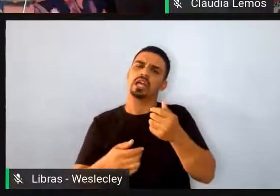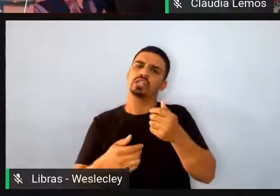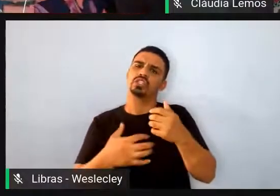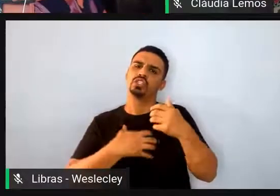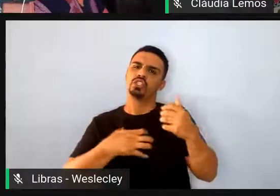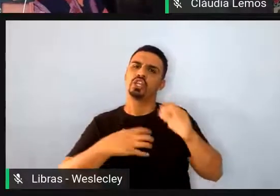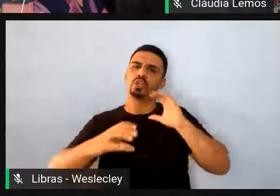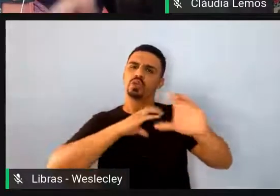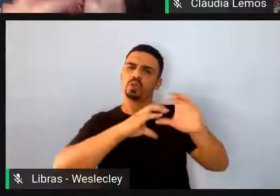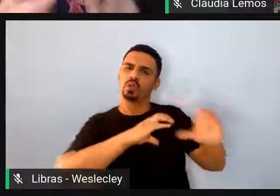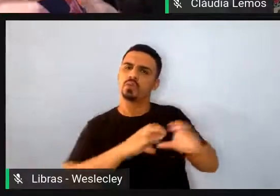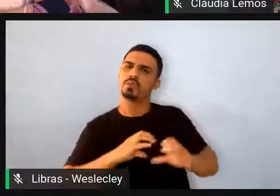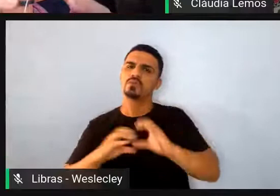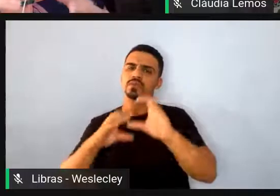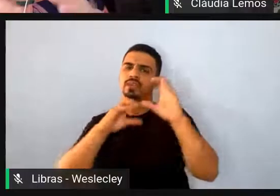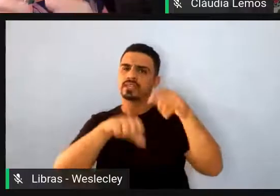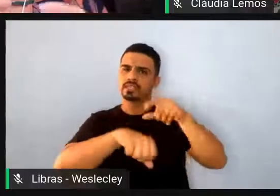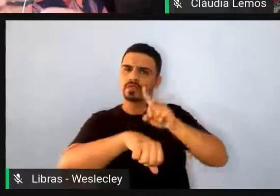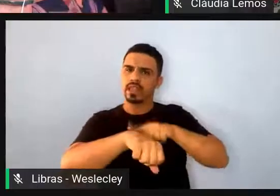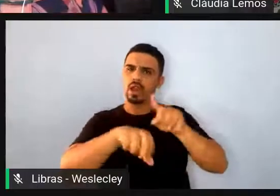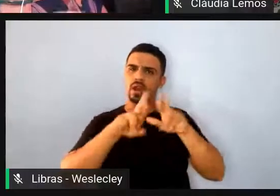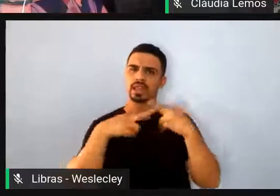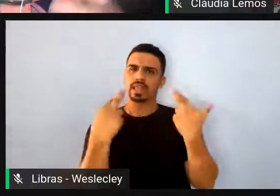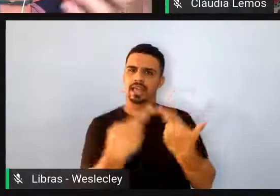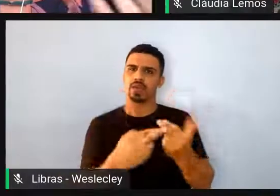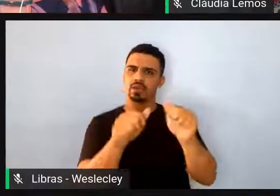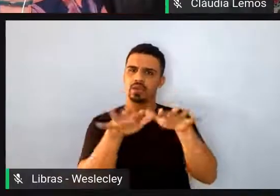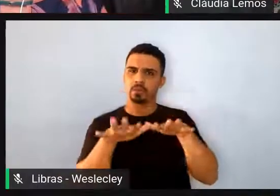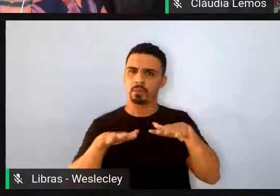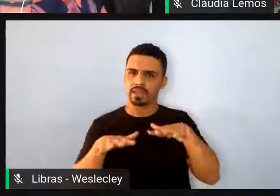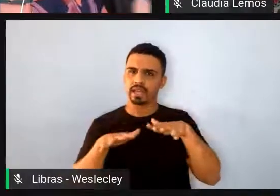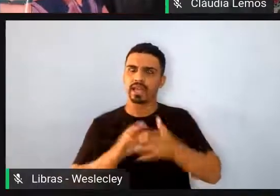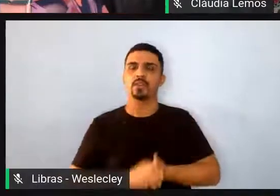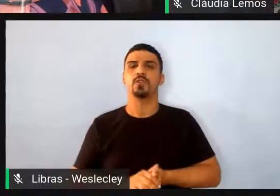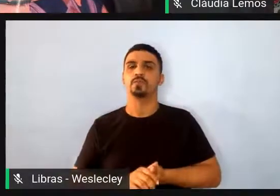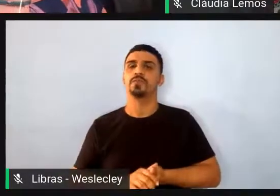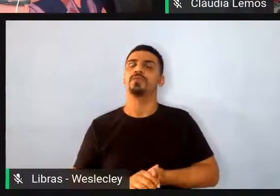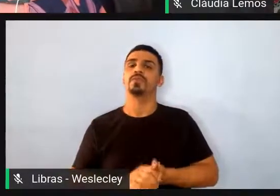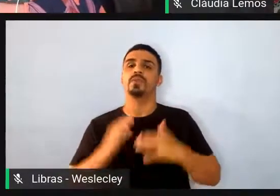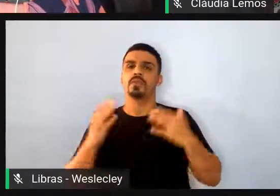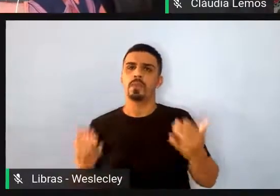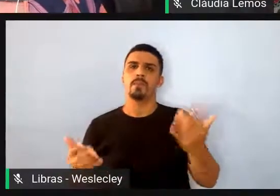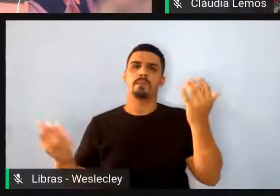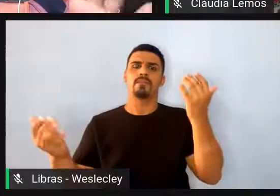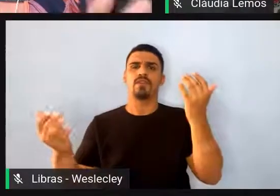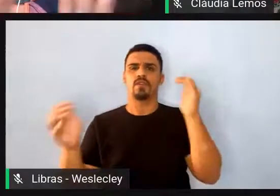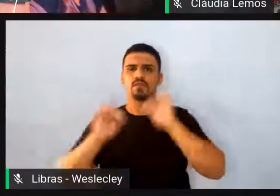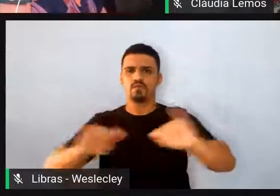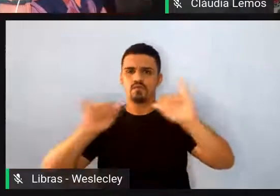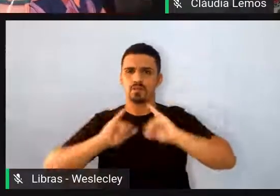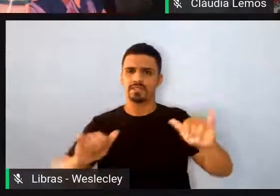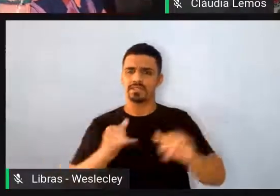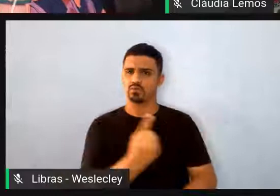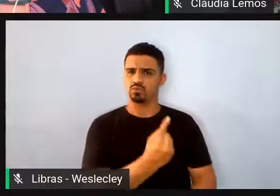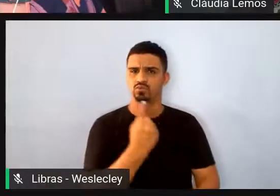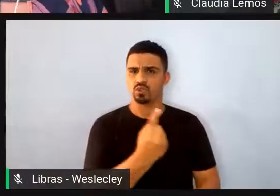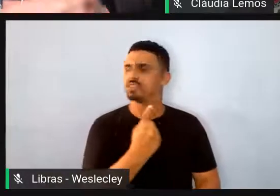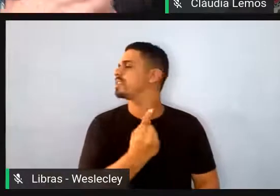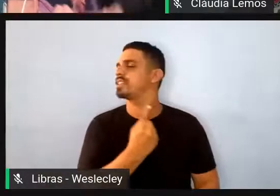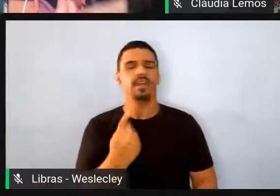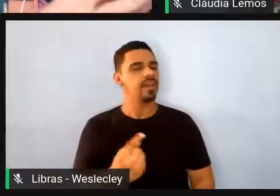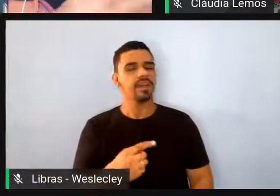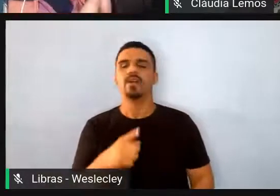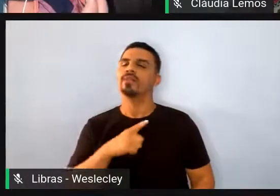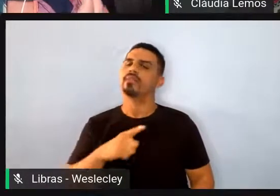atos de plenário. Então, essa transmissão ao vivo com mais informação, ela não vem sozinha, ela vem sempre acompanhada